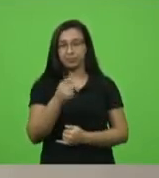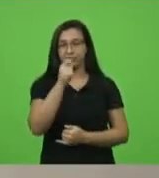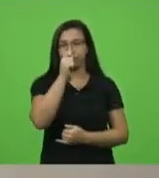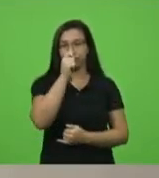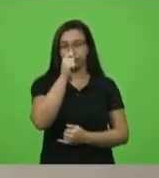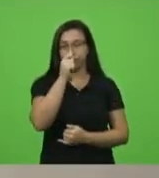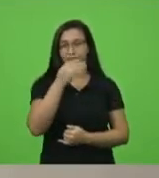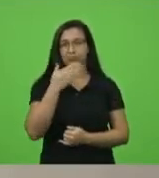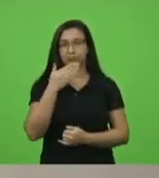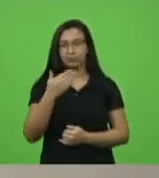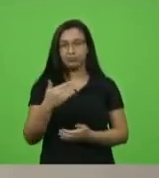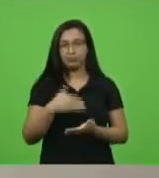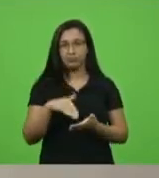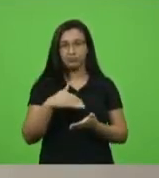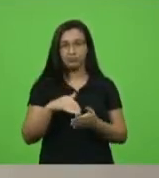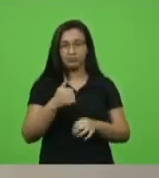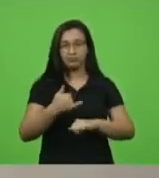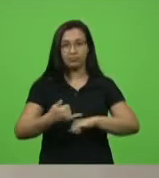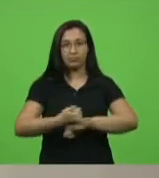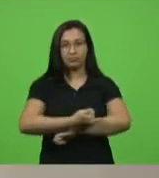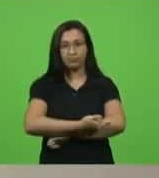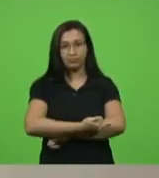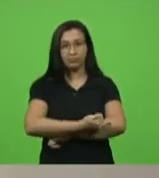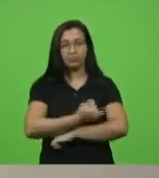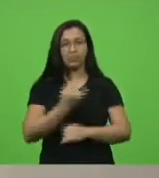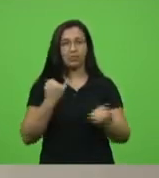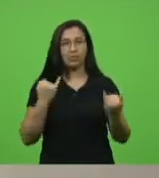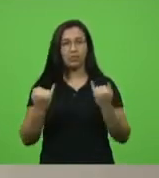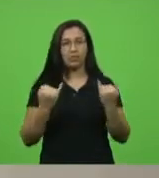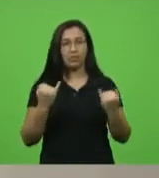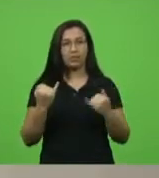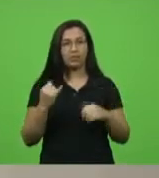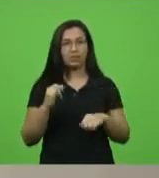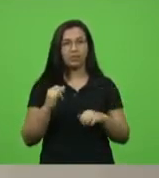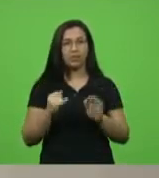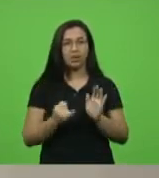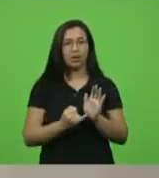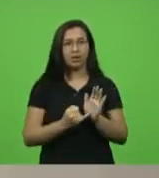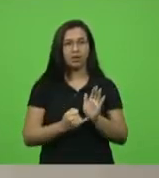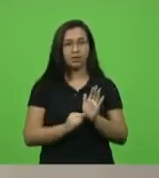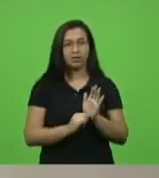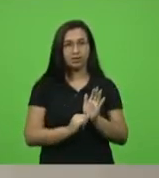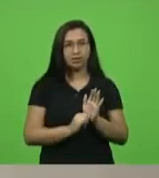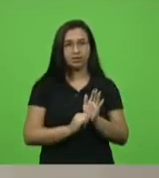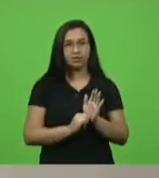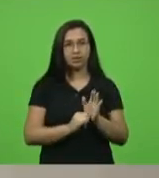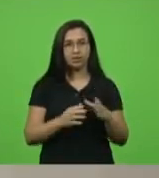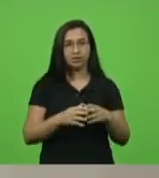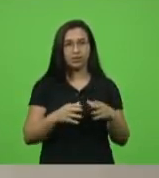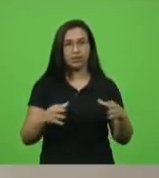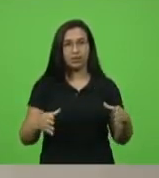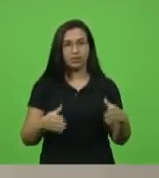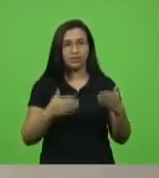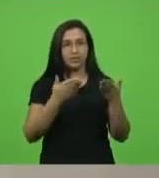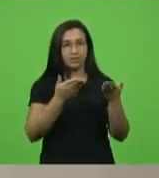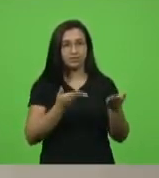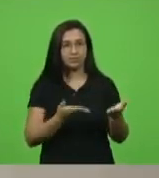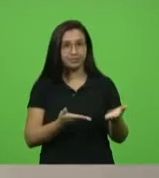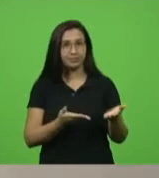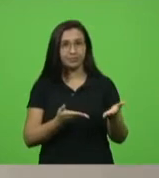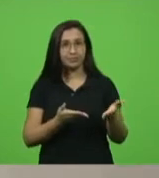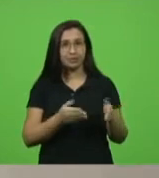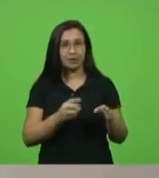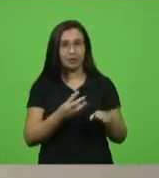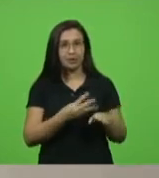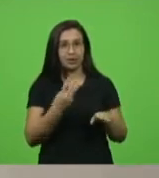Amin, solicitando ao secretário de Estado da Infraestrutura informações acerca do edital de licitação para execução da obra de restauração, aumento de capacidade, com terceiras faixas, na